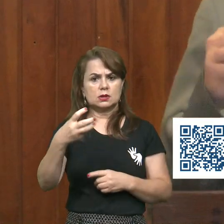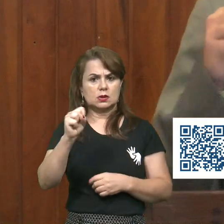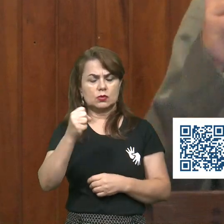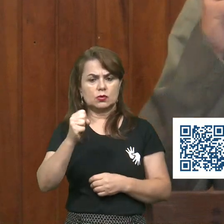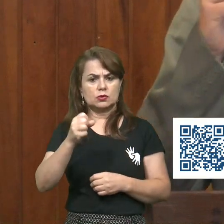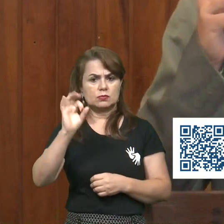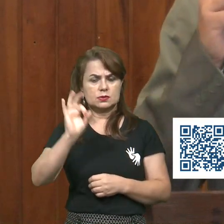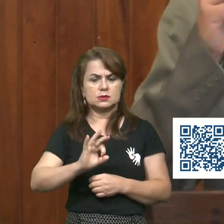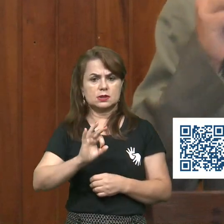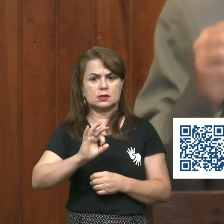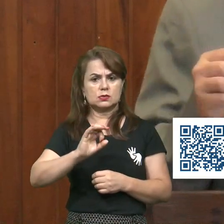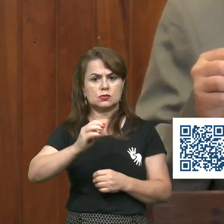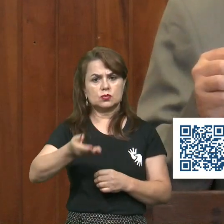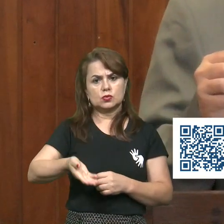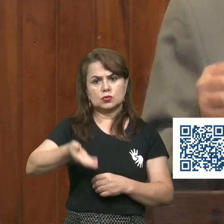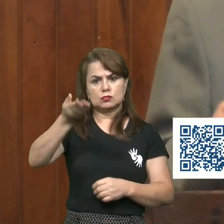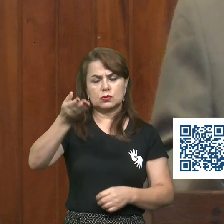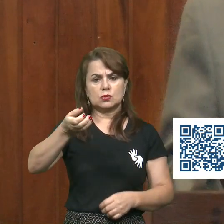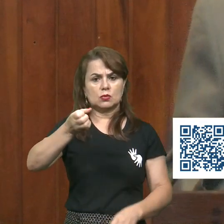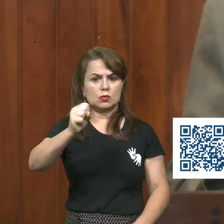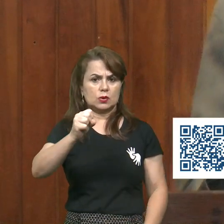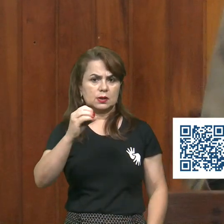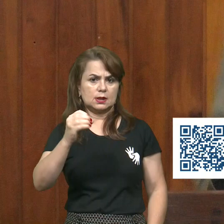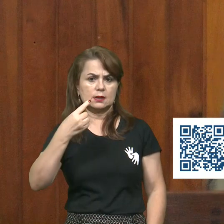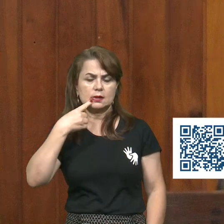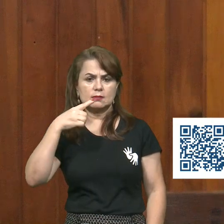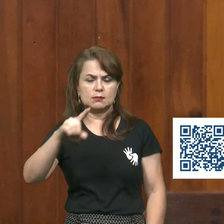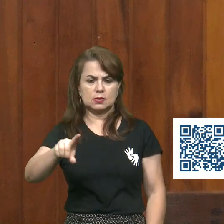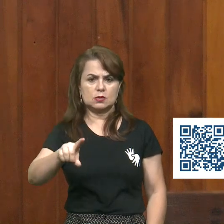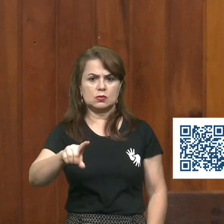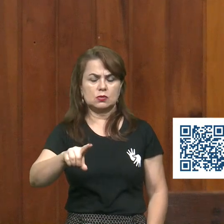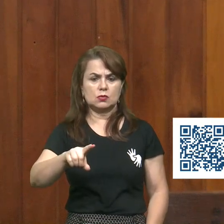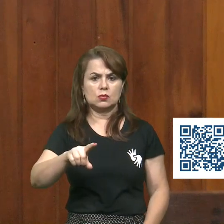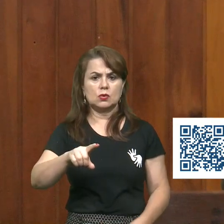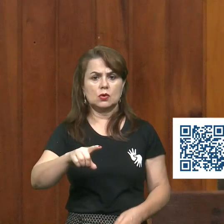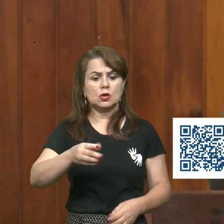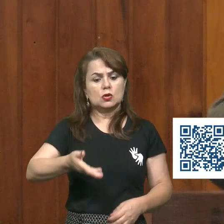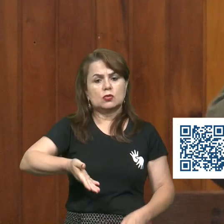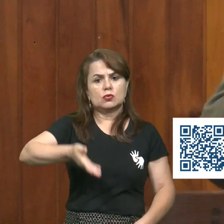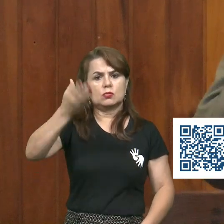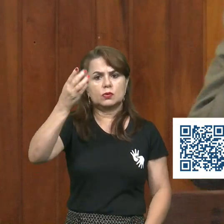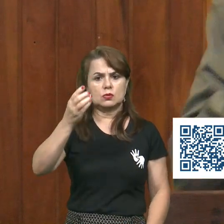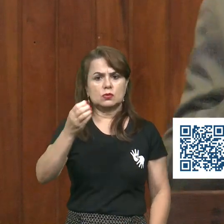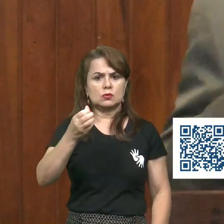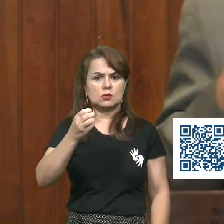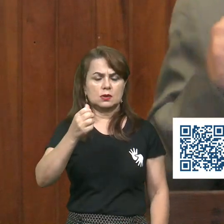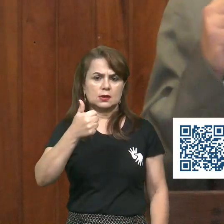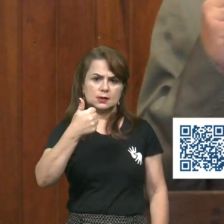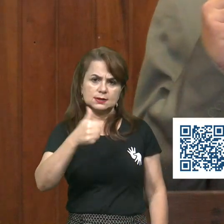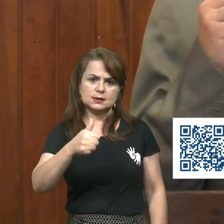passando de 80 mil em 2021 para 111 mil